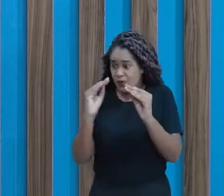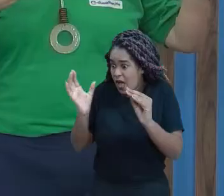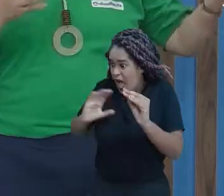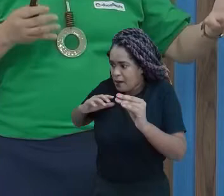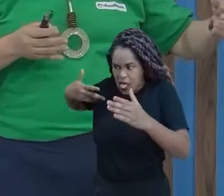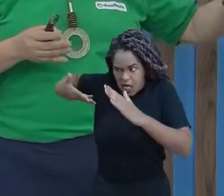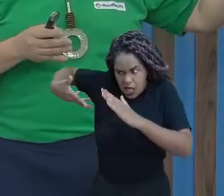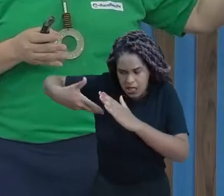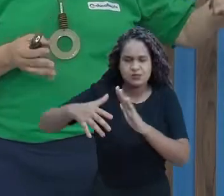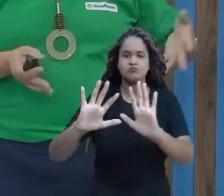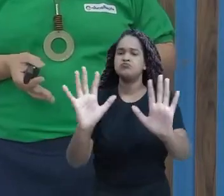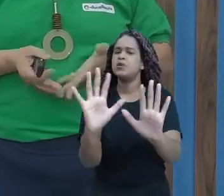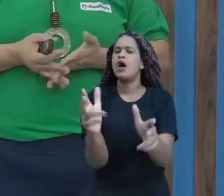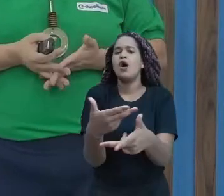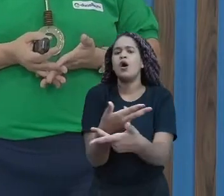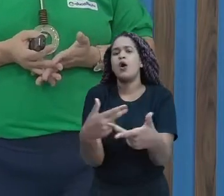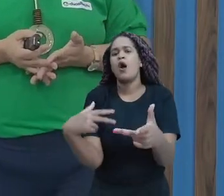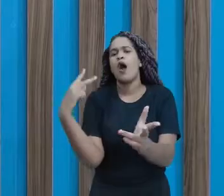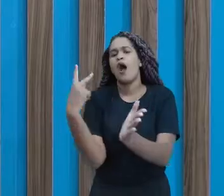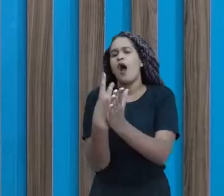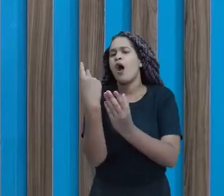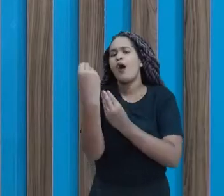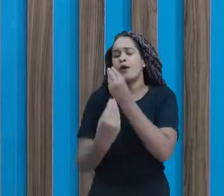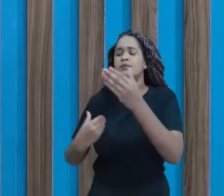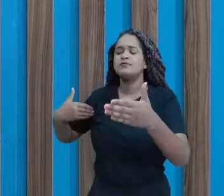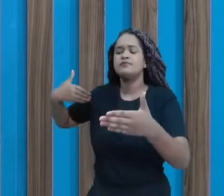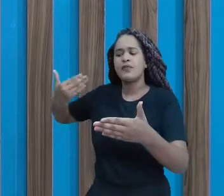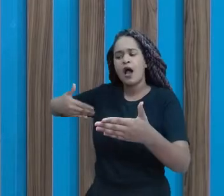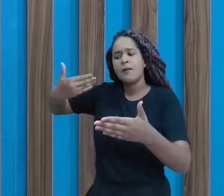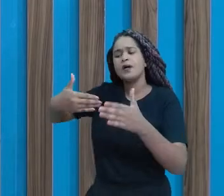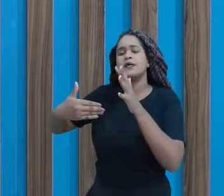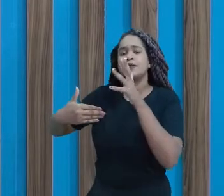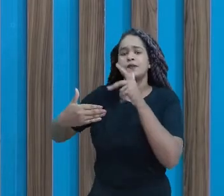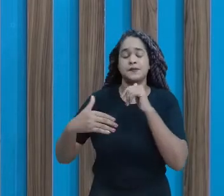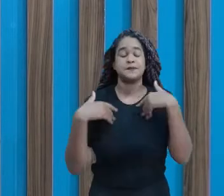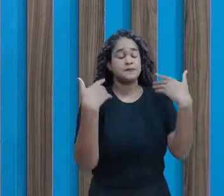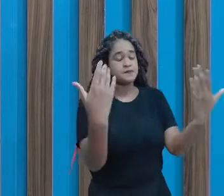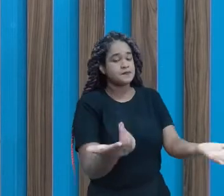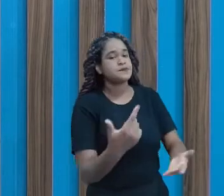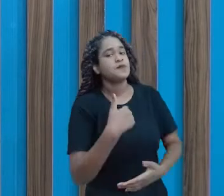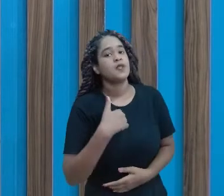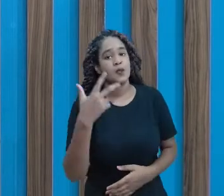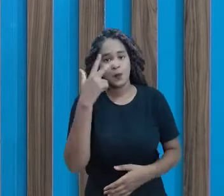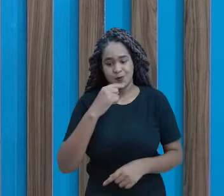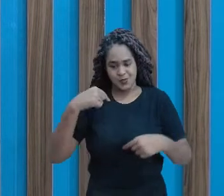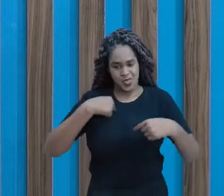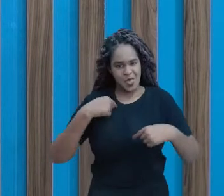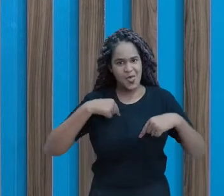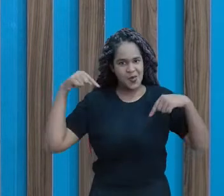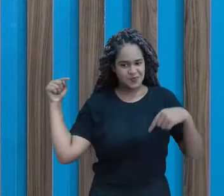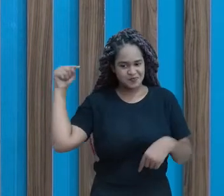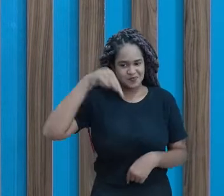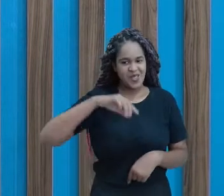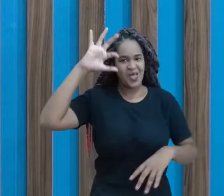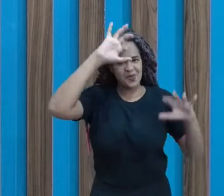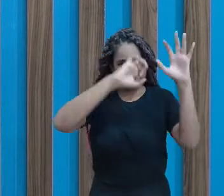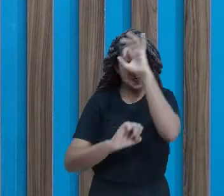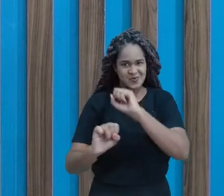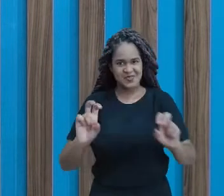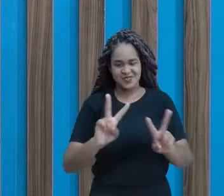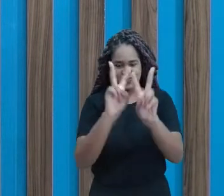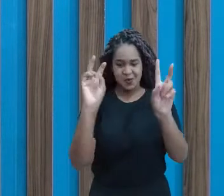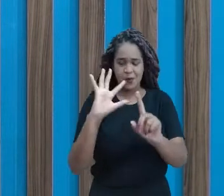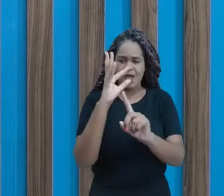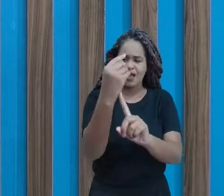As coisas acontecem devagar. Eu acho que, assim, né, eu estou aqui para aprender também um pouco mais sobre arte, né, mas eu